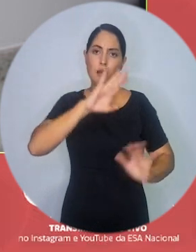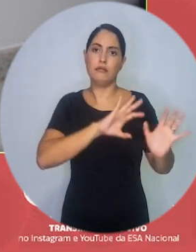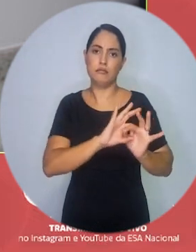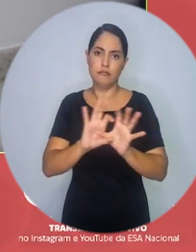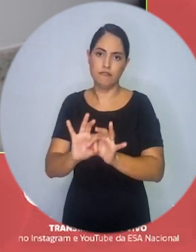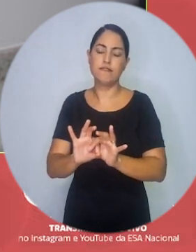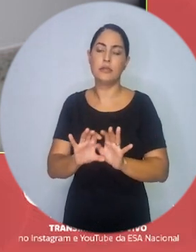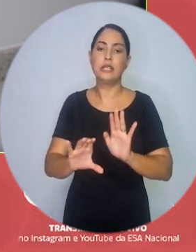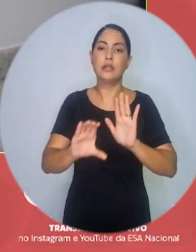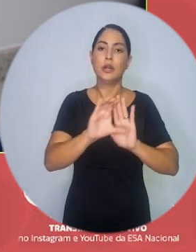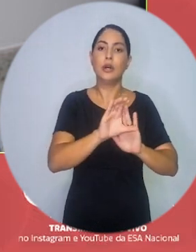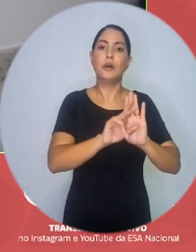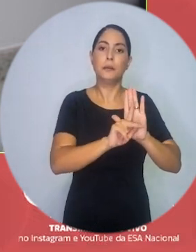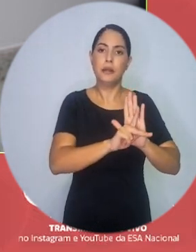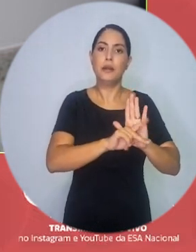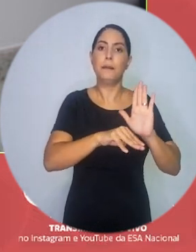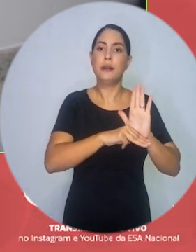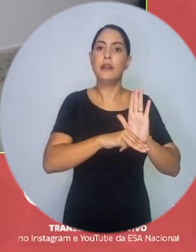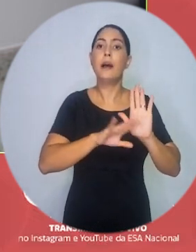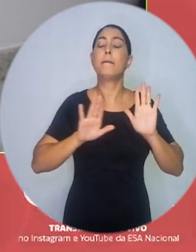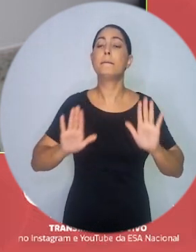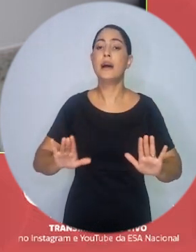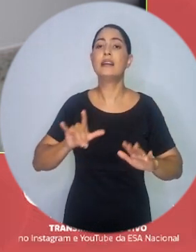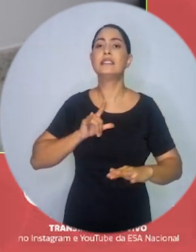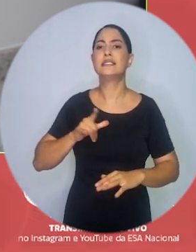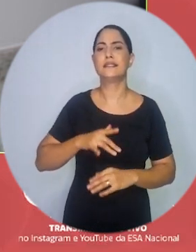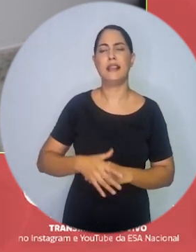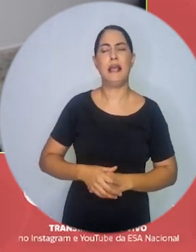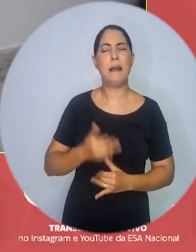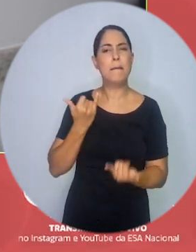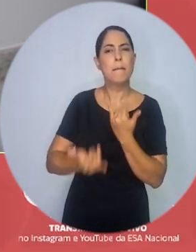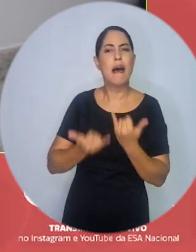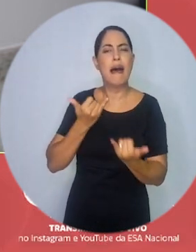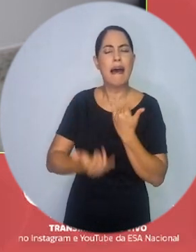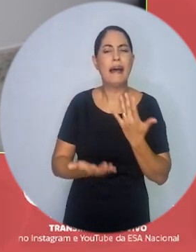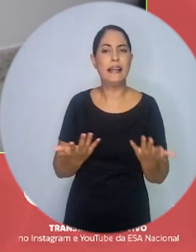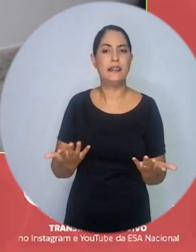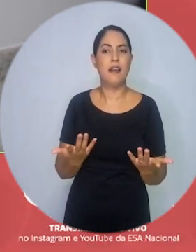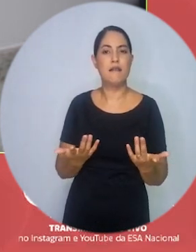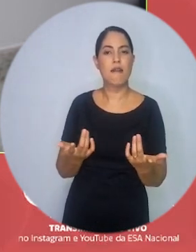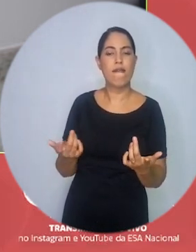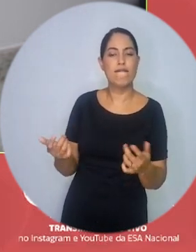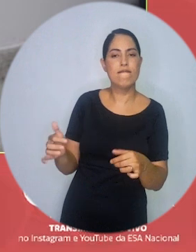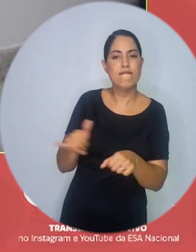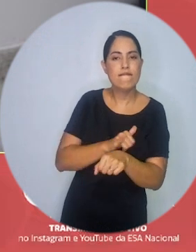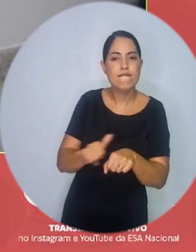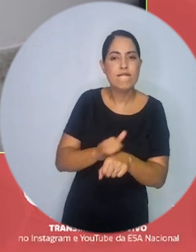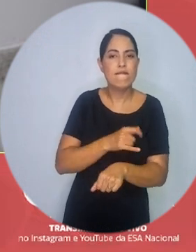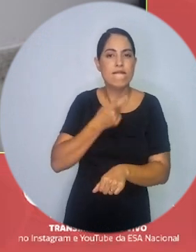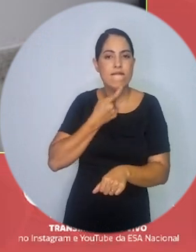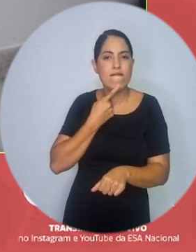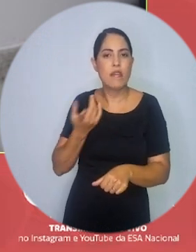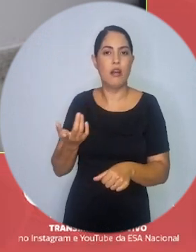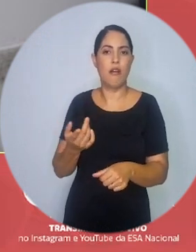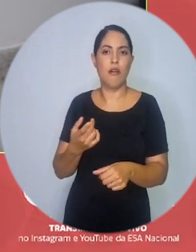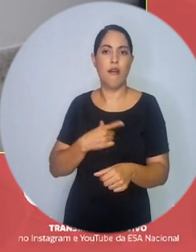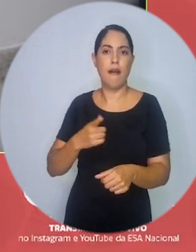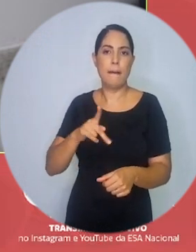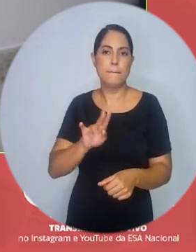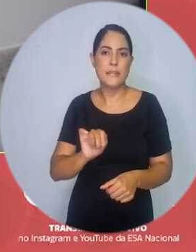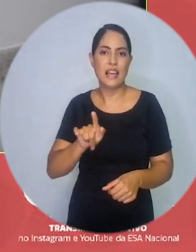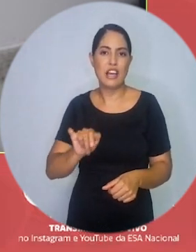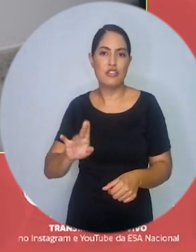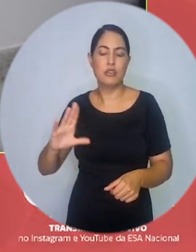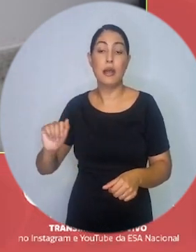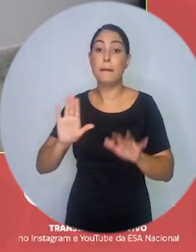de 2023. Então traz aí vários truques, várias pegadinhas, e a lei ela tem que ser estudada com afinco,